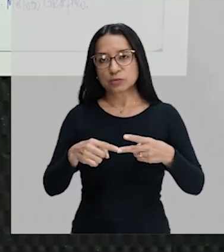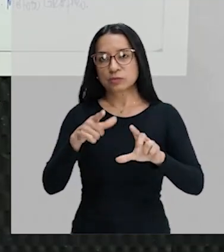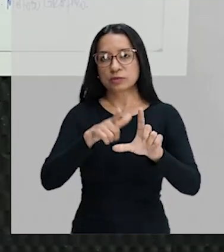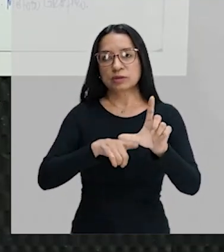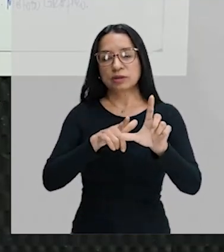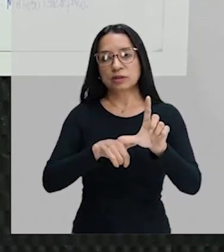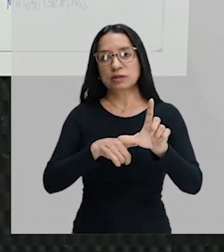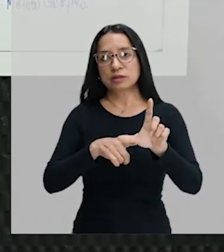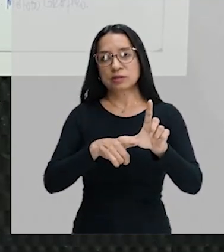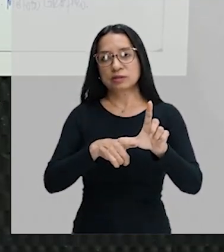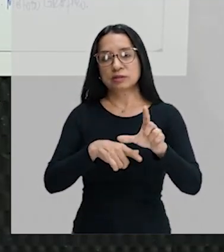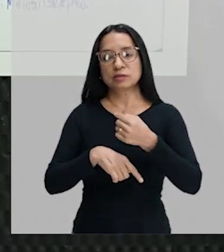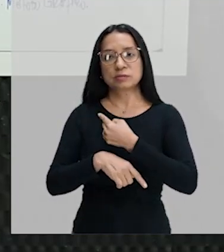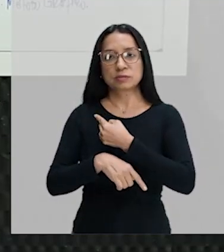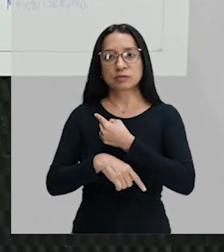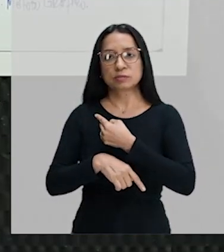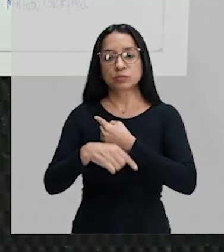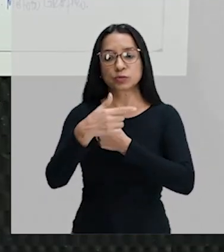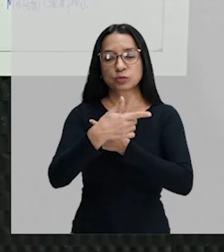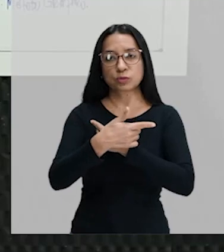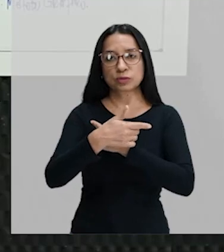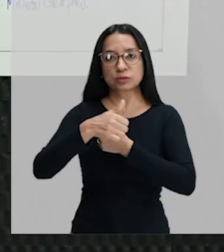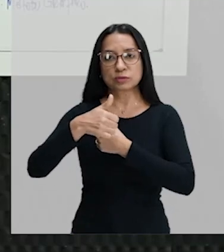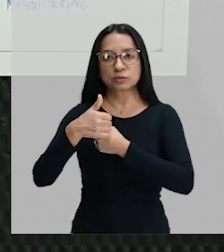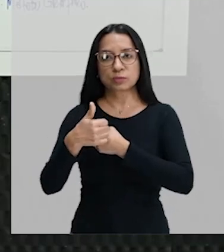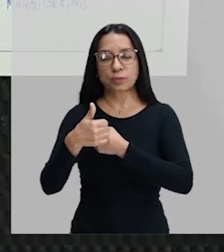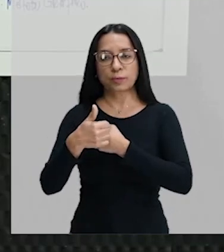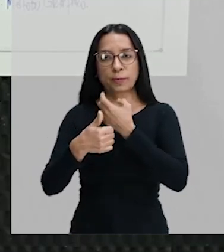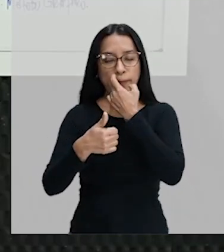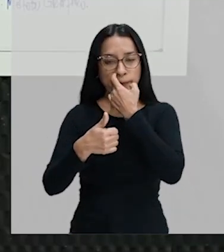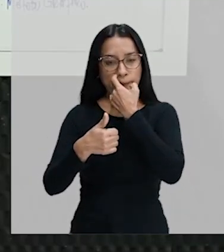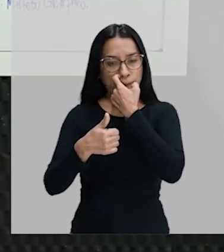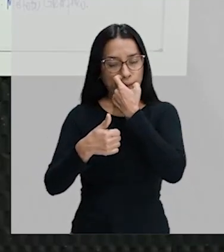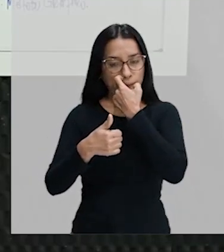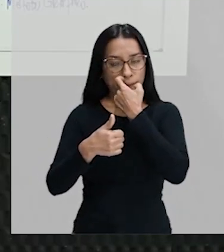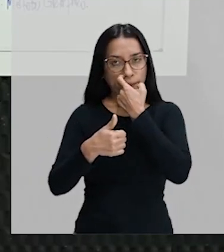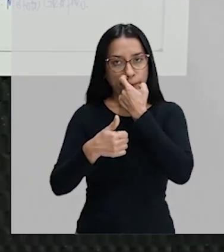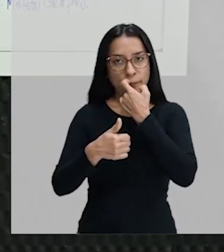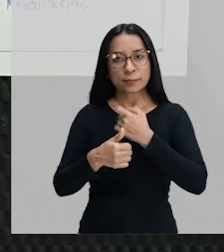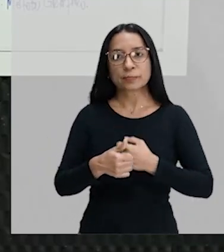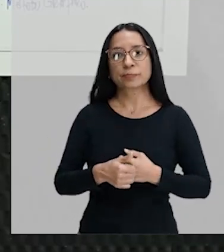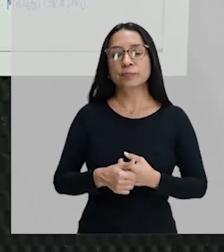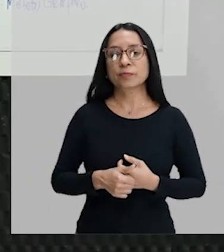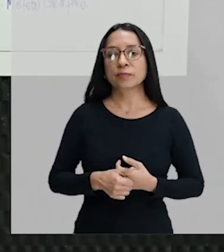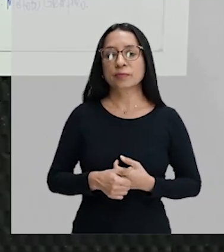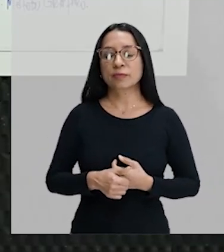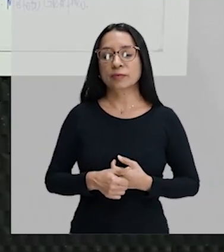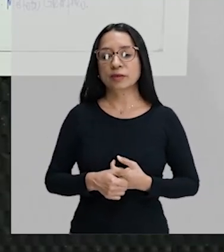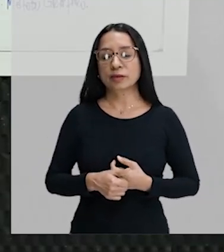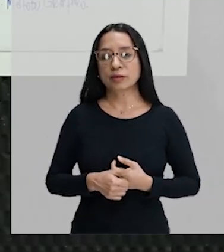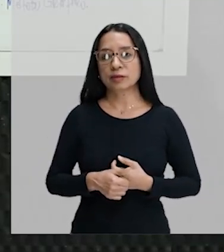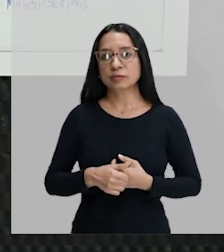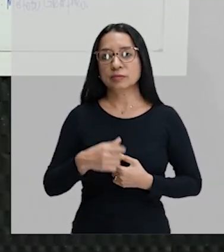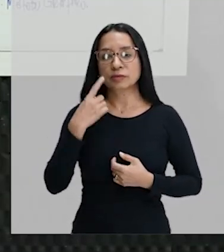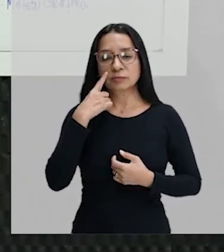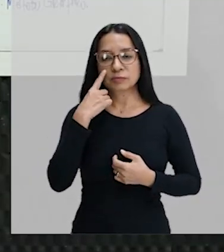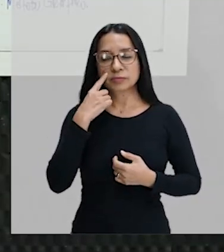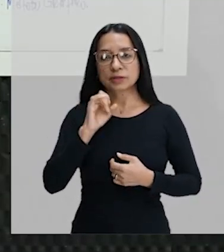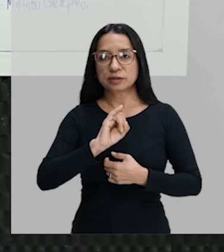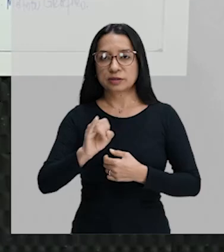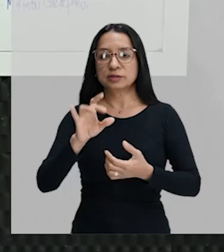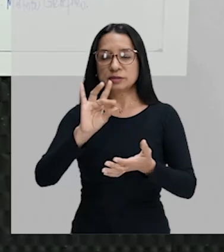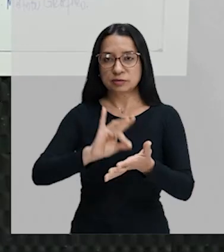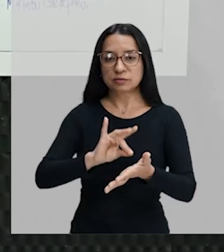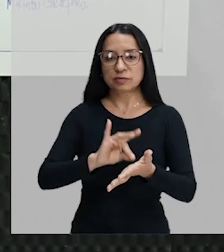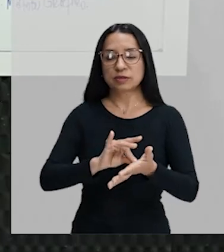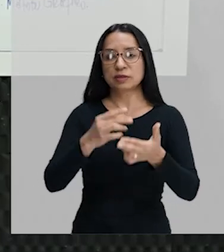1, tá? Nessa ordem, x e y. Então, quero verificar, que é só para verificar, se realmente